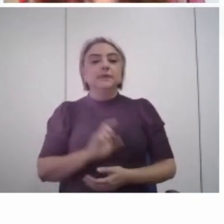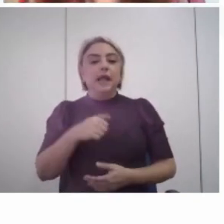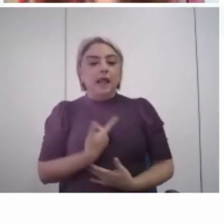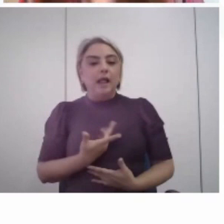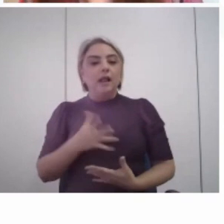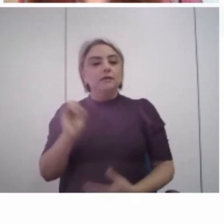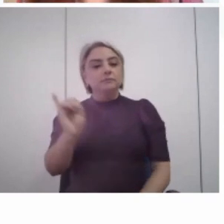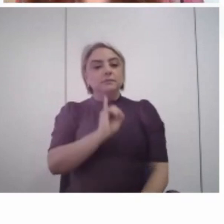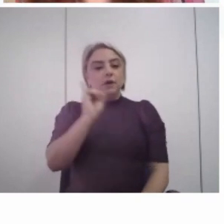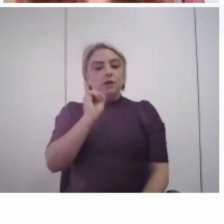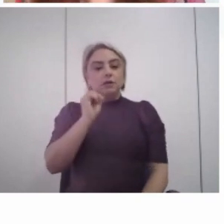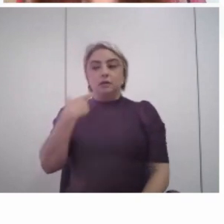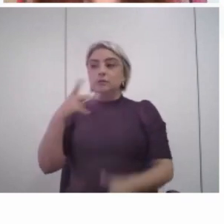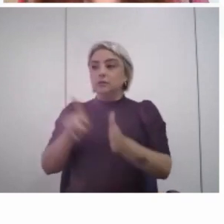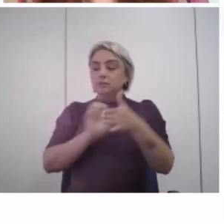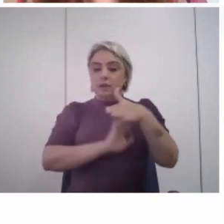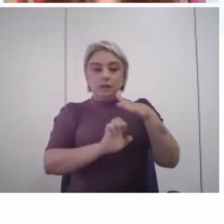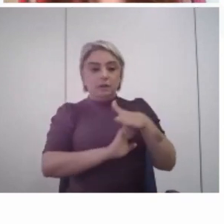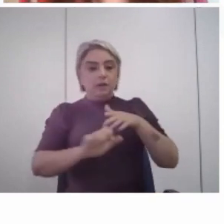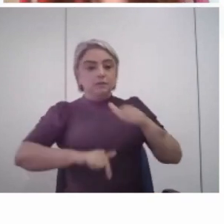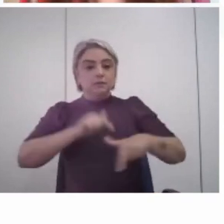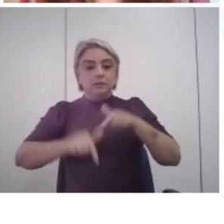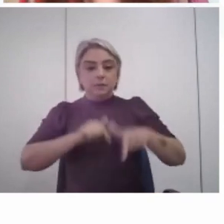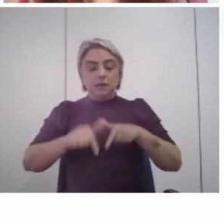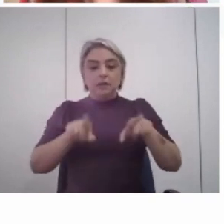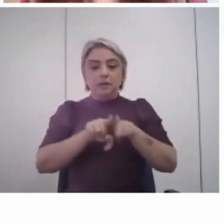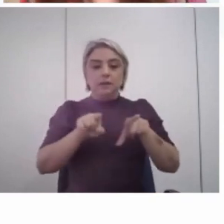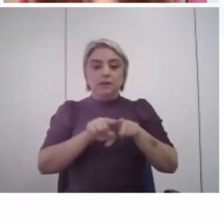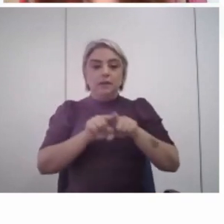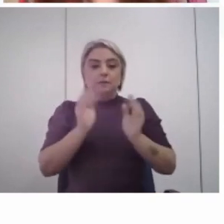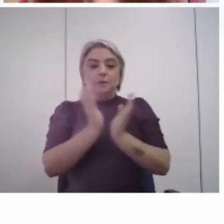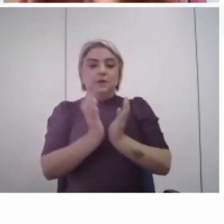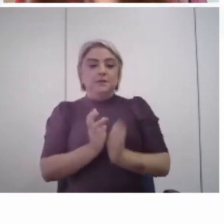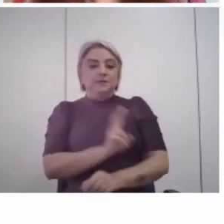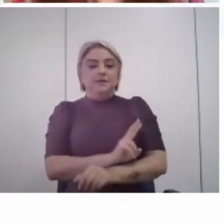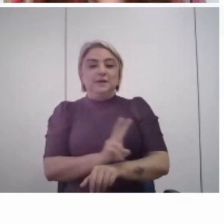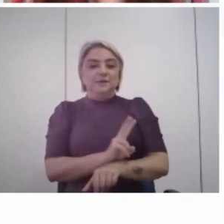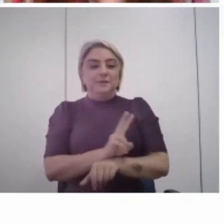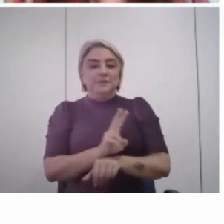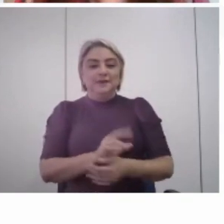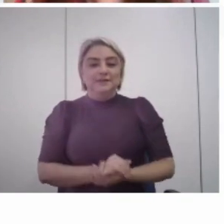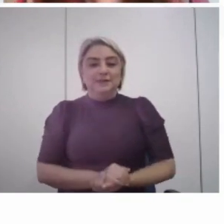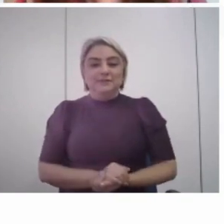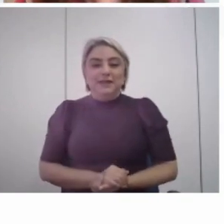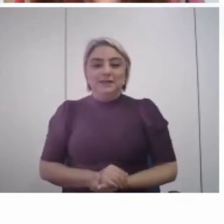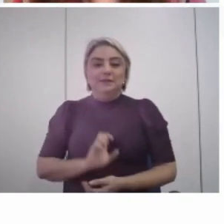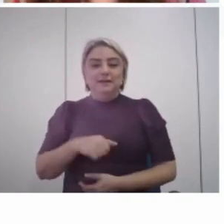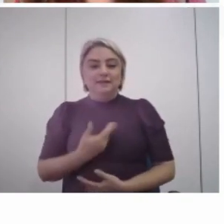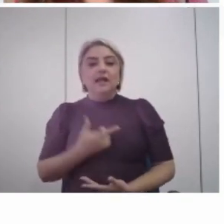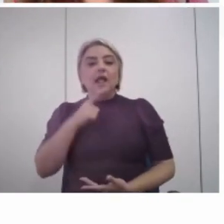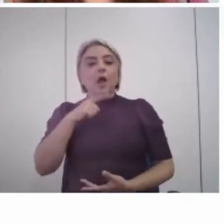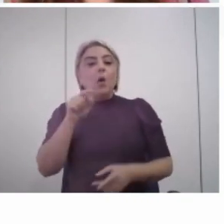muito importante, tanto para a empresa, quanto para o trabalhador e quanto também para os órgãos fiscalizadores. E aí, é interessante que vocês